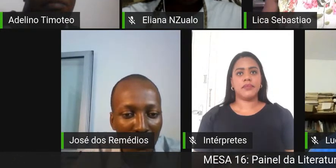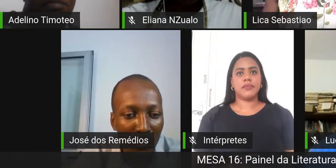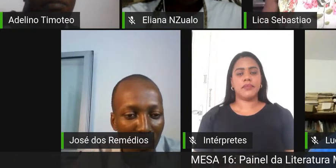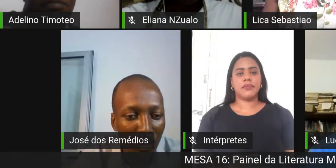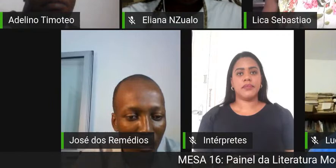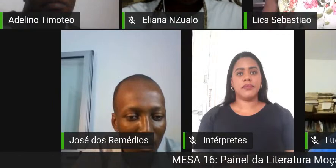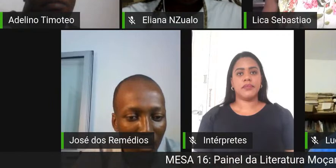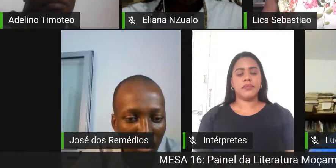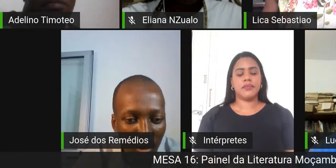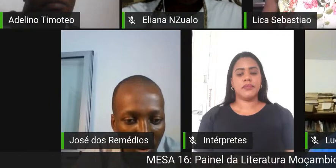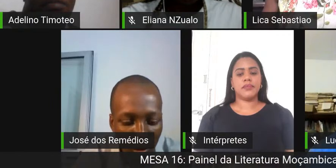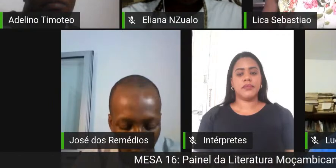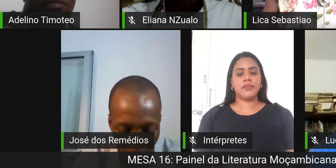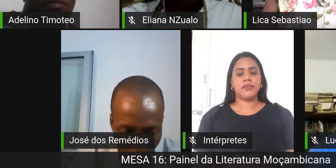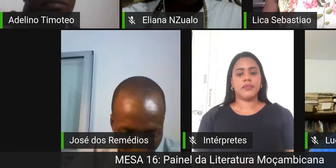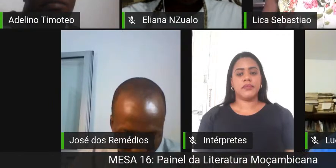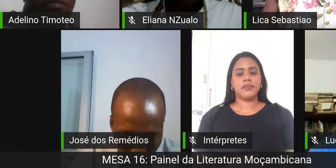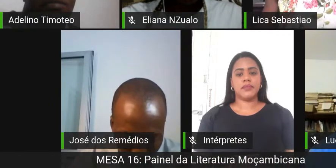Agora tenho que ouvir isto.